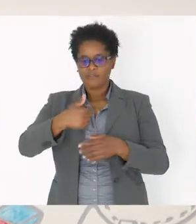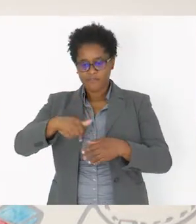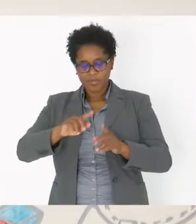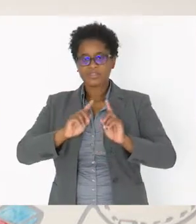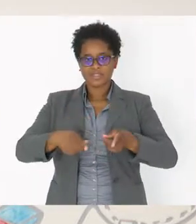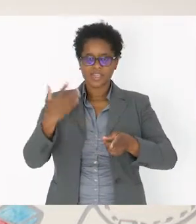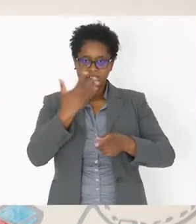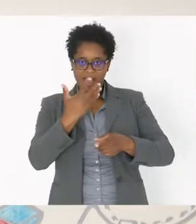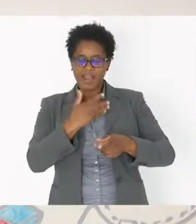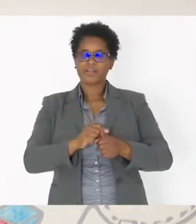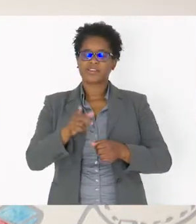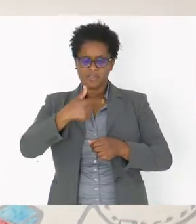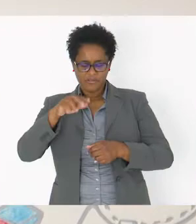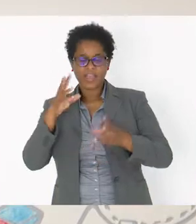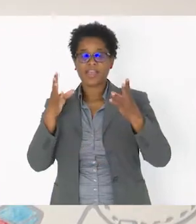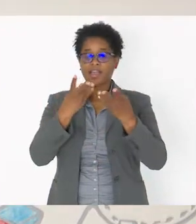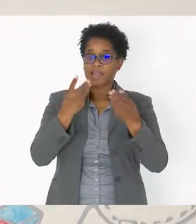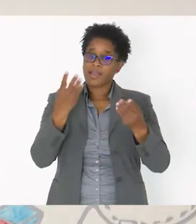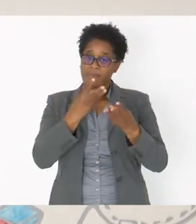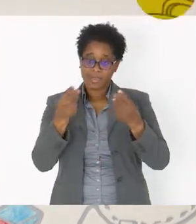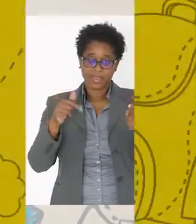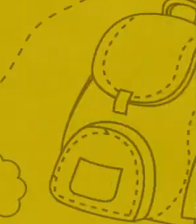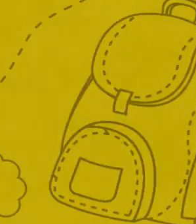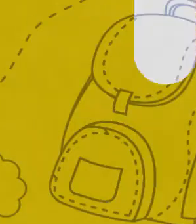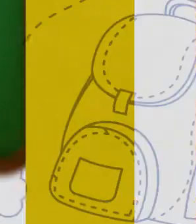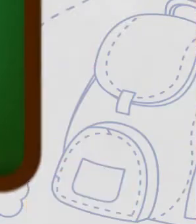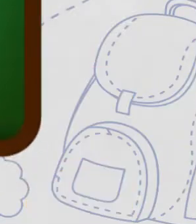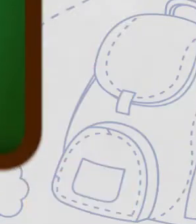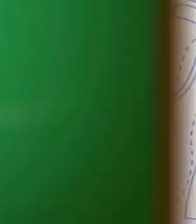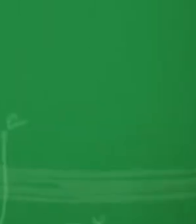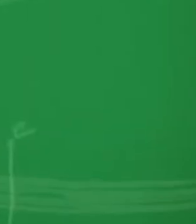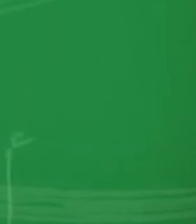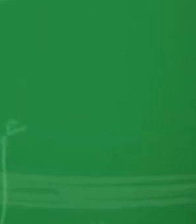dar início à nossa aula. Vamos ver o conteúdo de hoje.